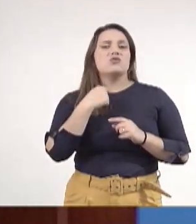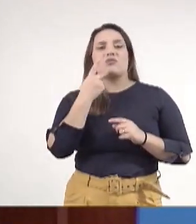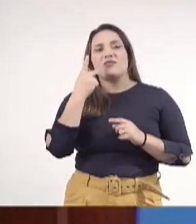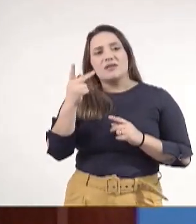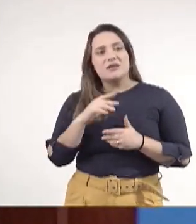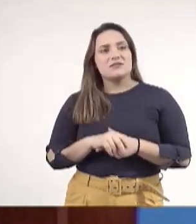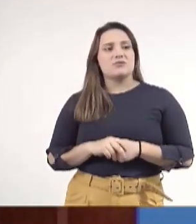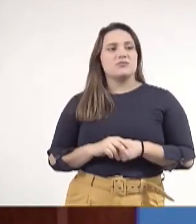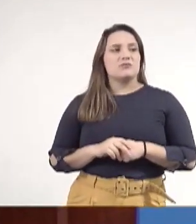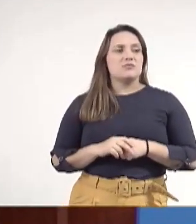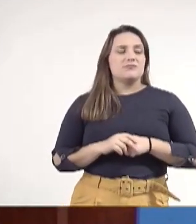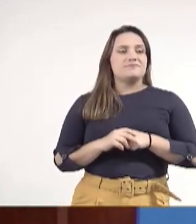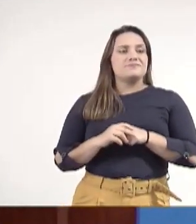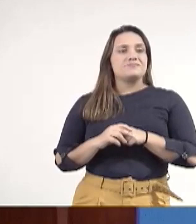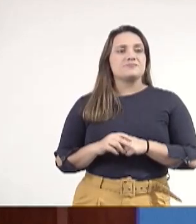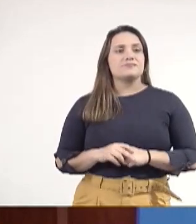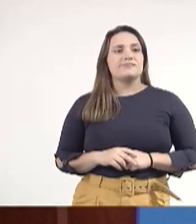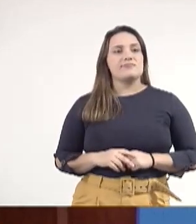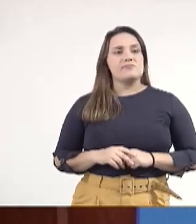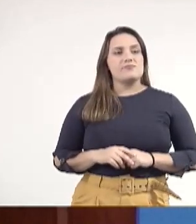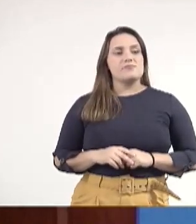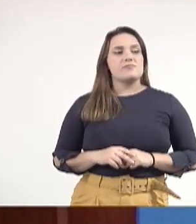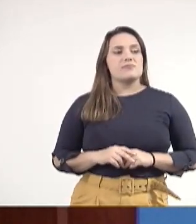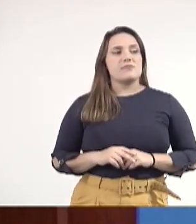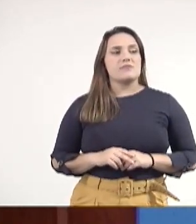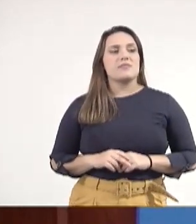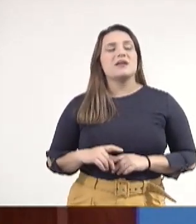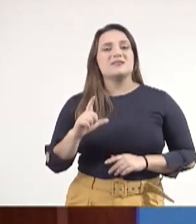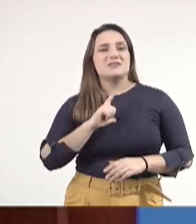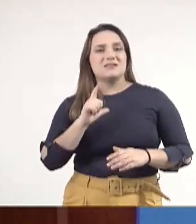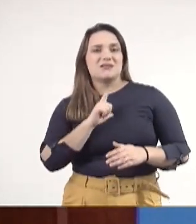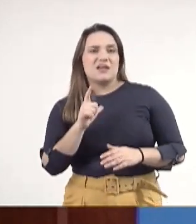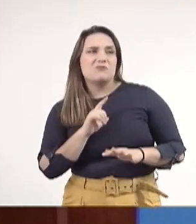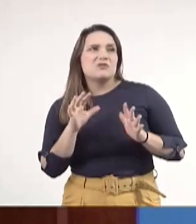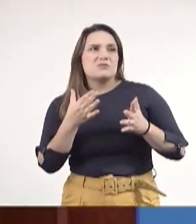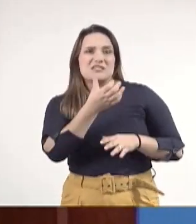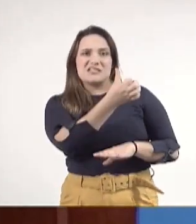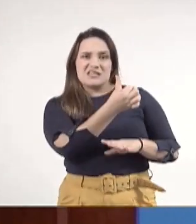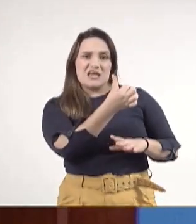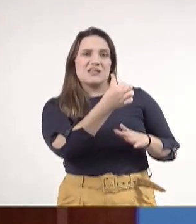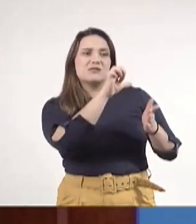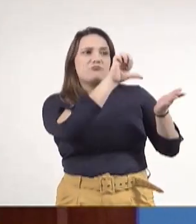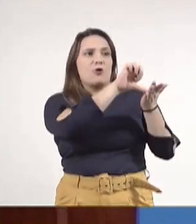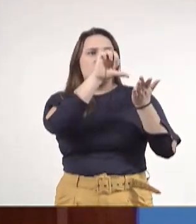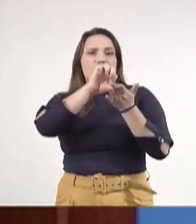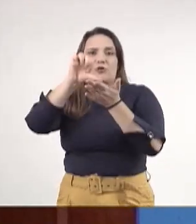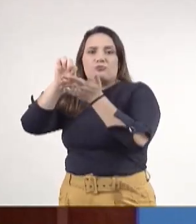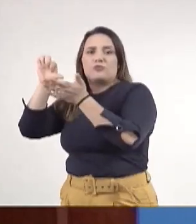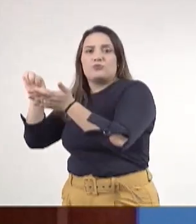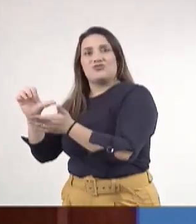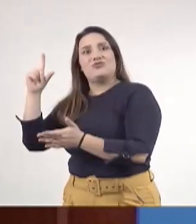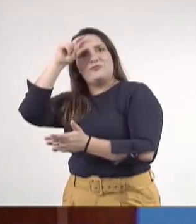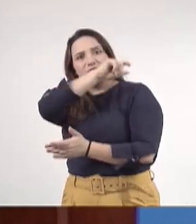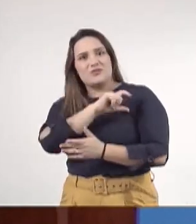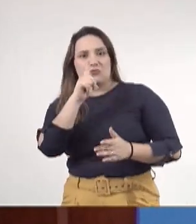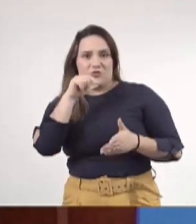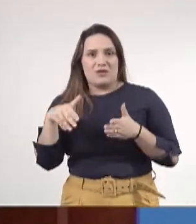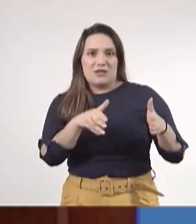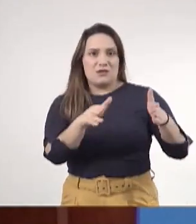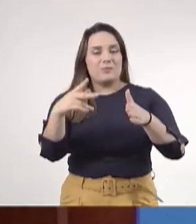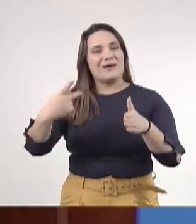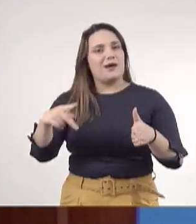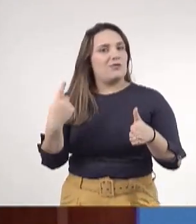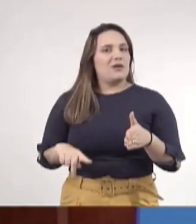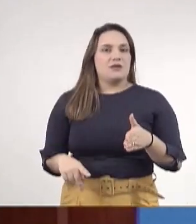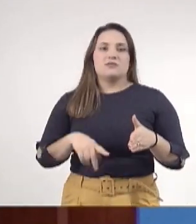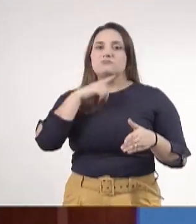intervenções em meia dúzia de pontos críticos do Rio Paraguai, que estão